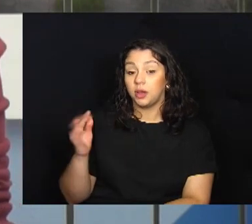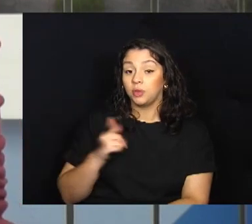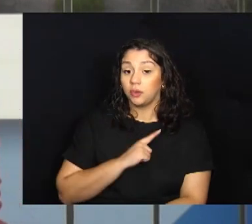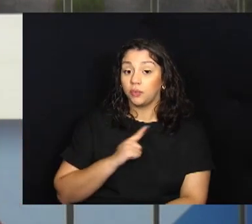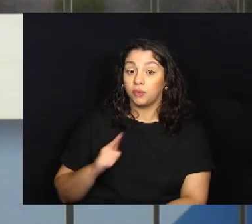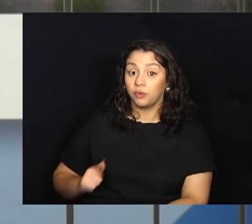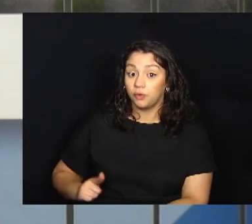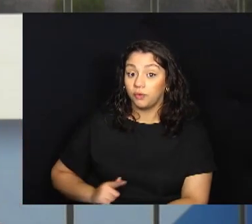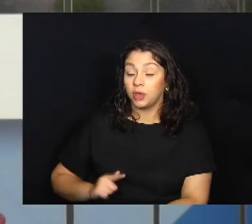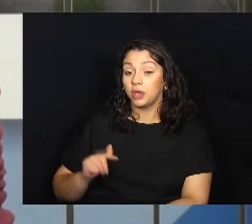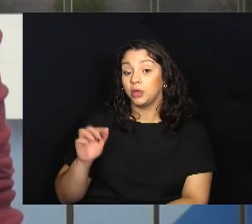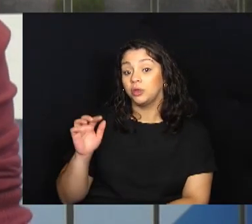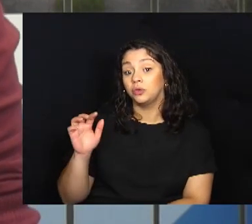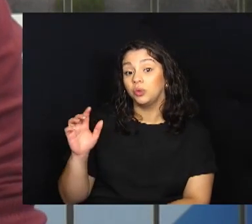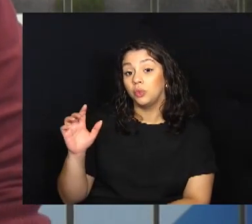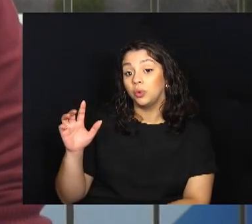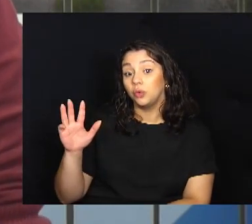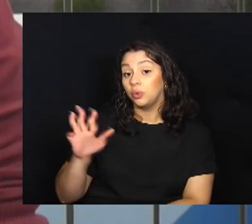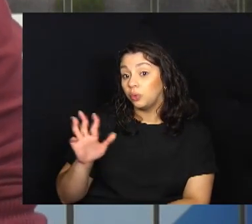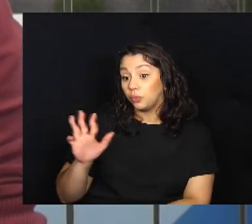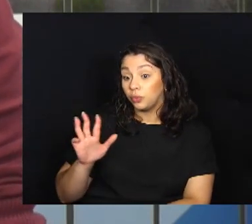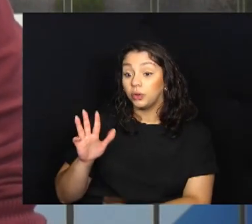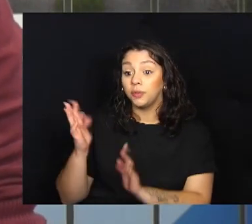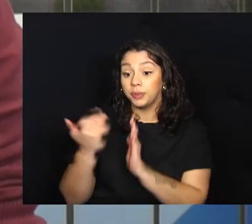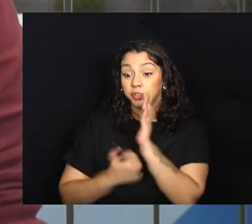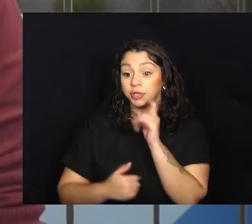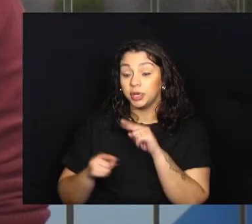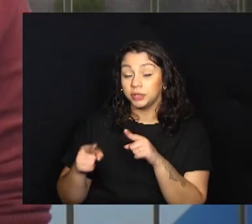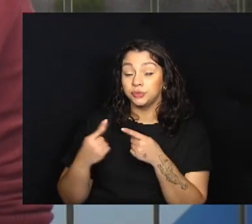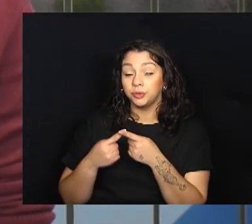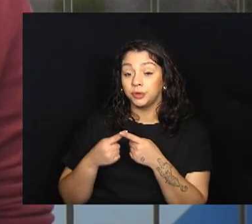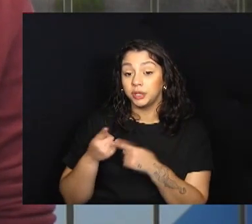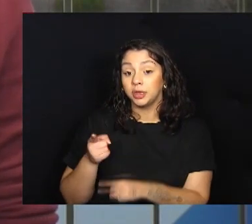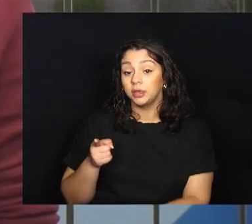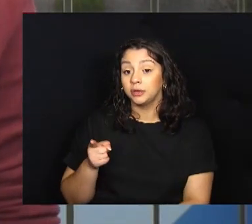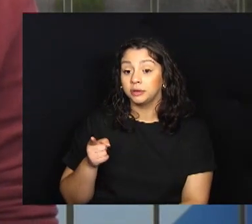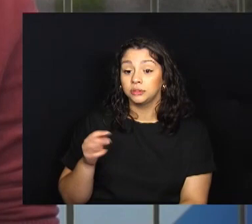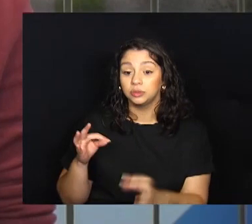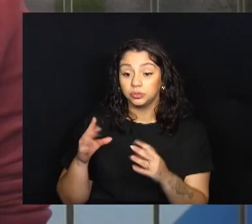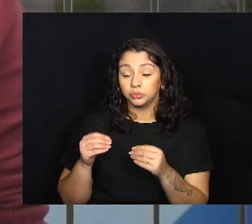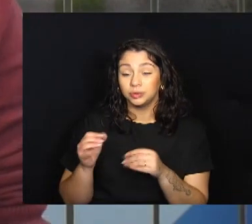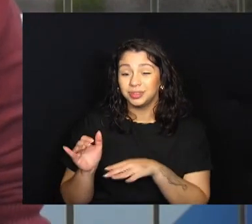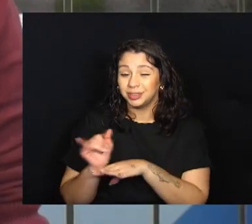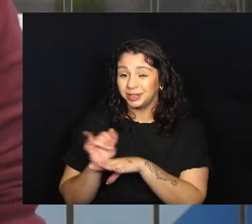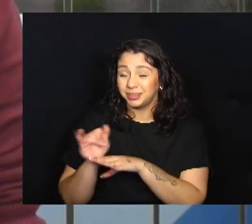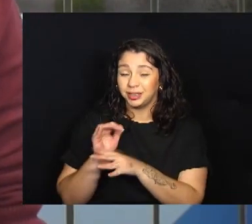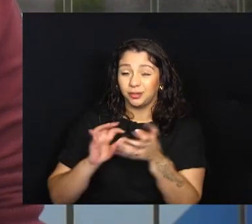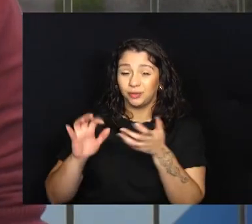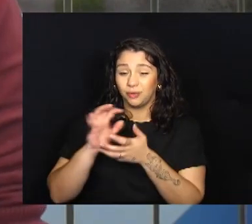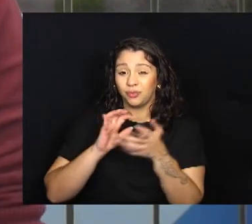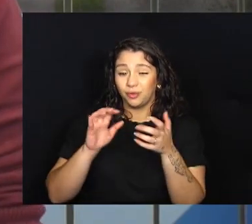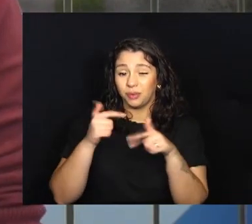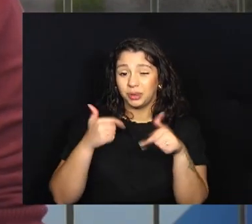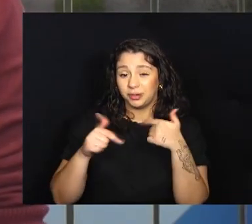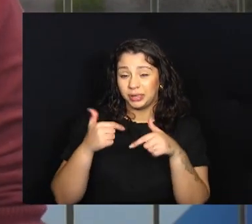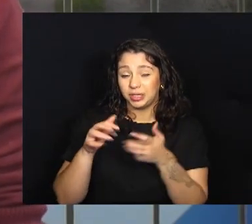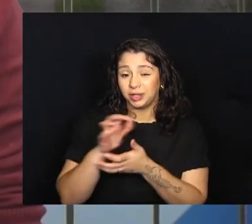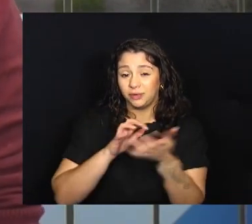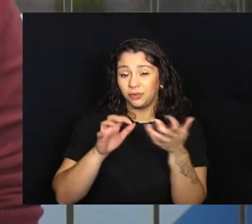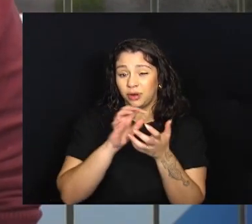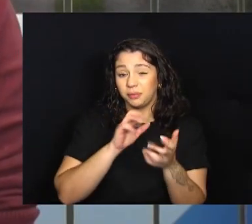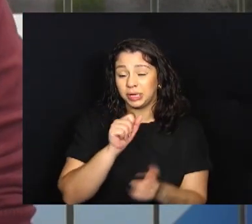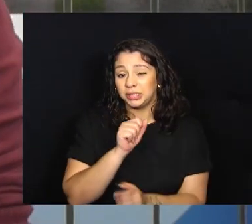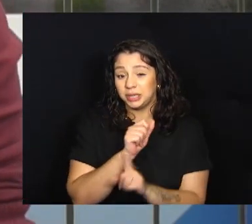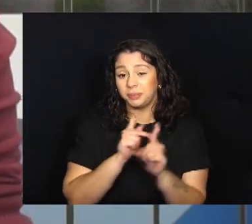que revogue essa medida, né? Porque todos os conjuntos de medidas, a reforma da Previdência, a reforma trabalhista, que foram aprovadas